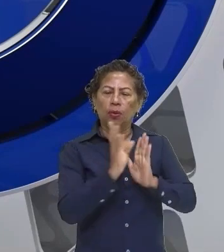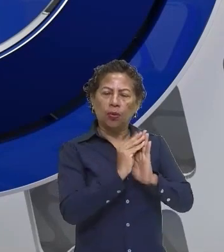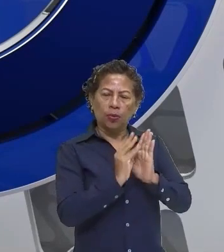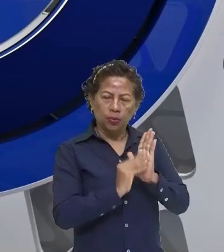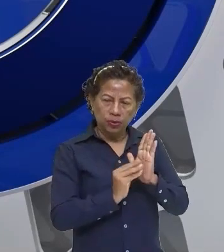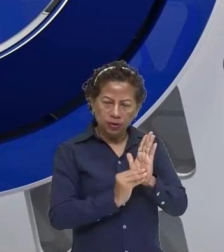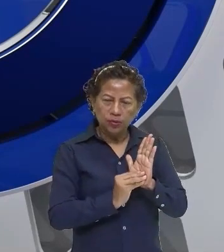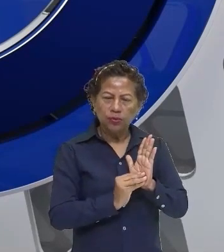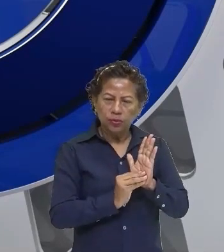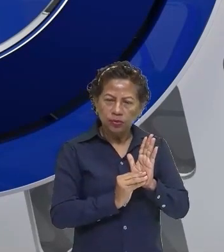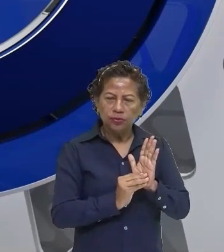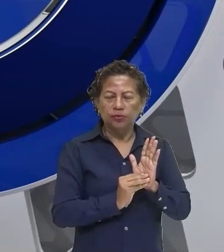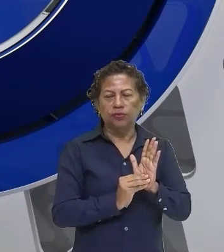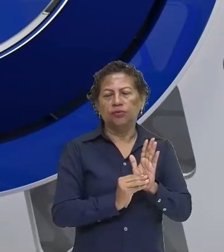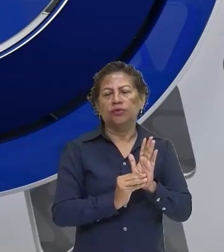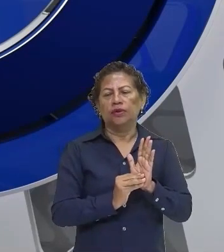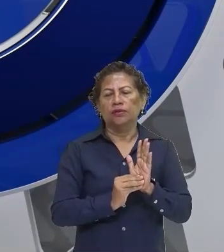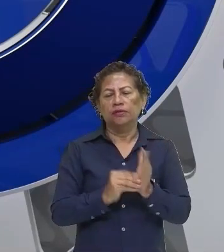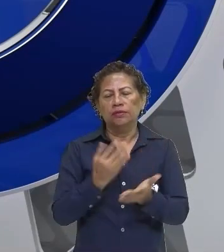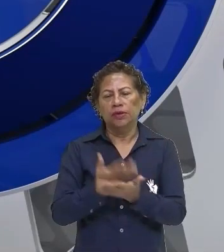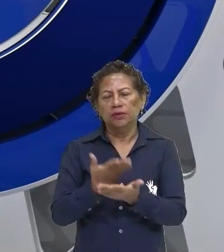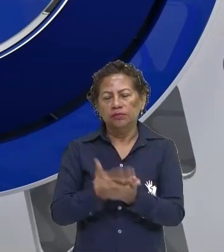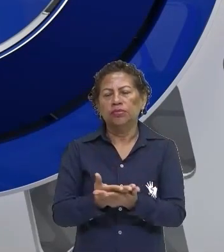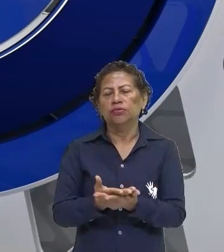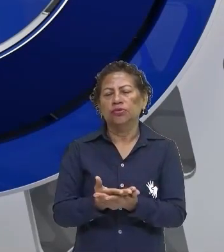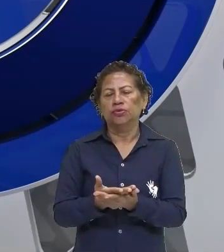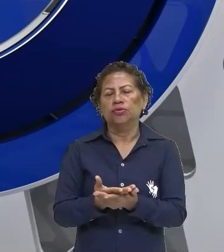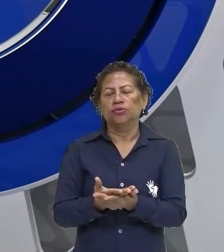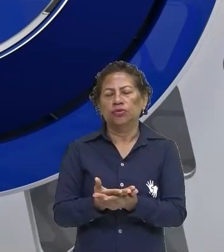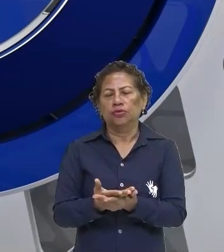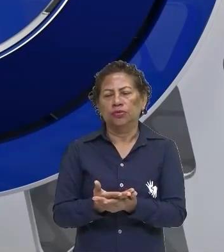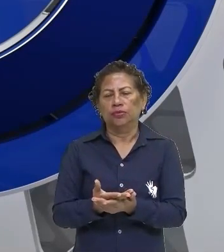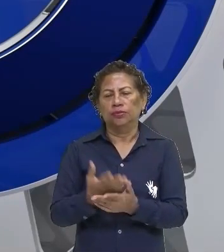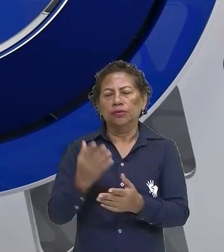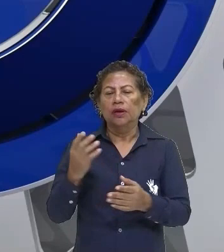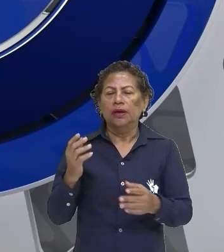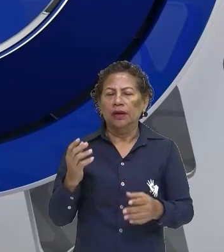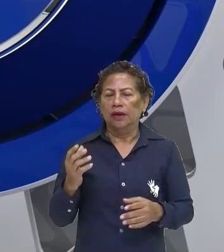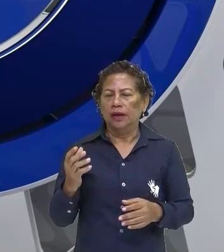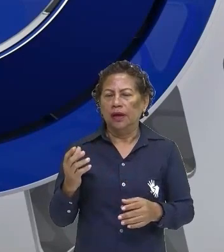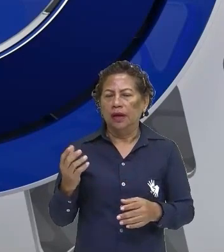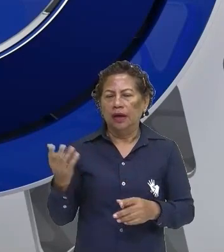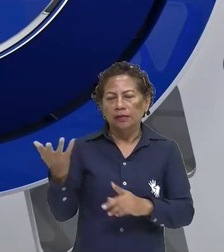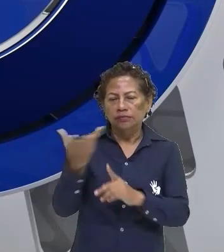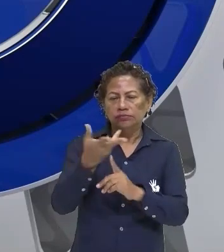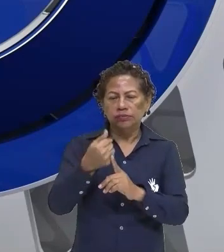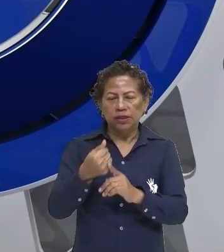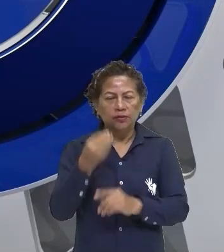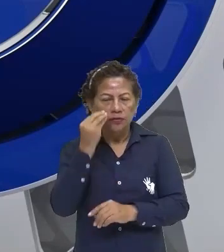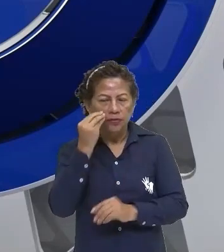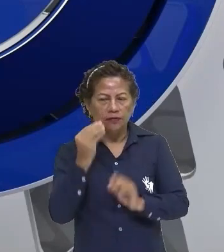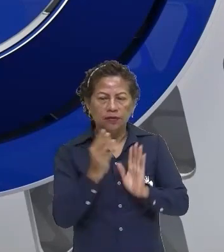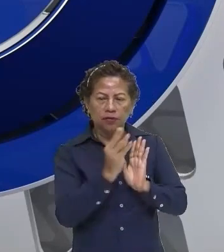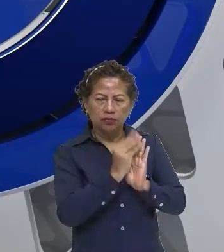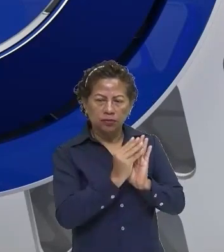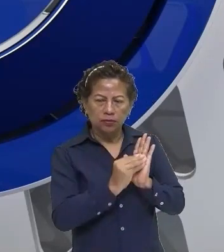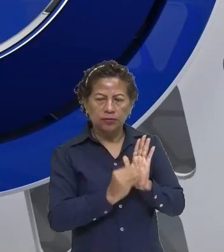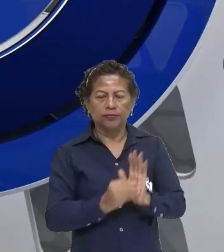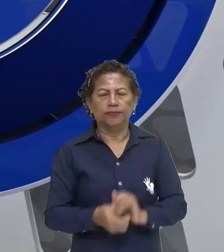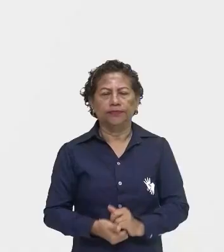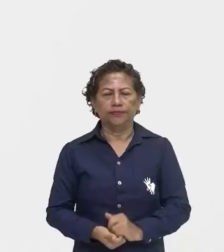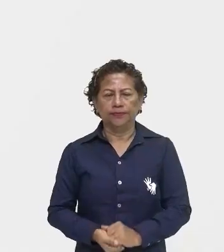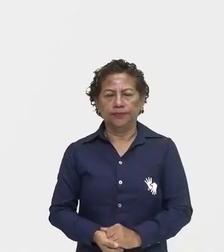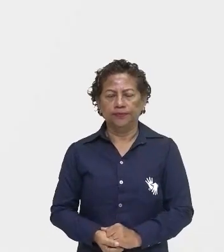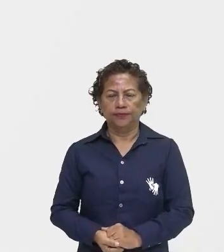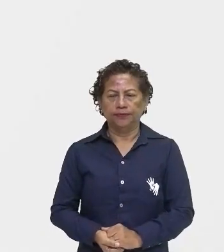nessa quarta e última unidade do componente de arte, certo? Então, vamos lá para o nosso conteúdo.